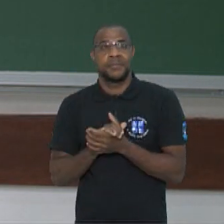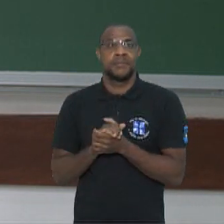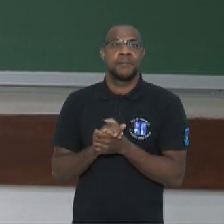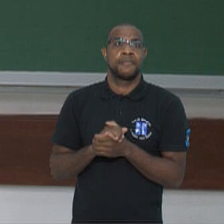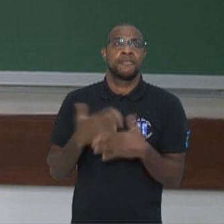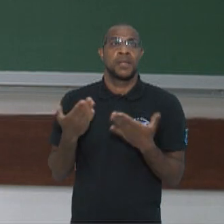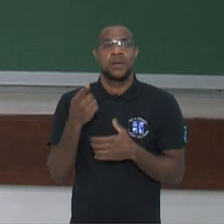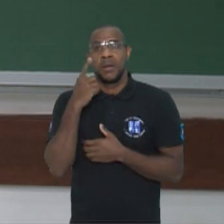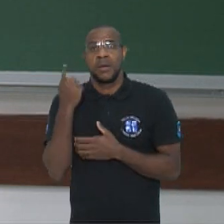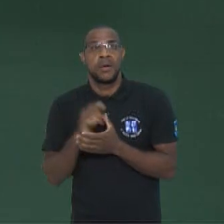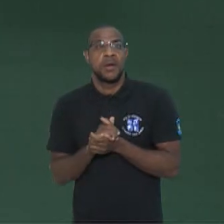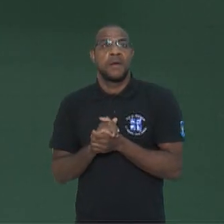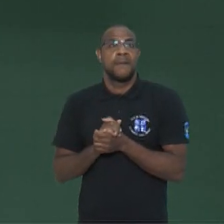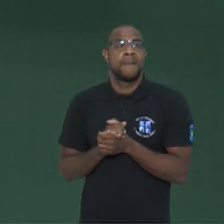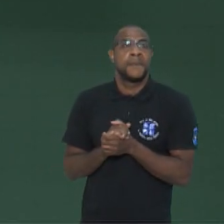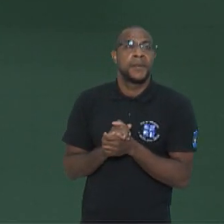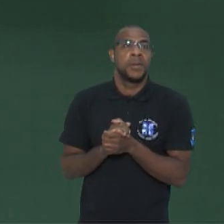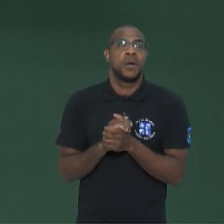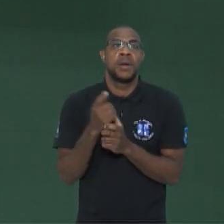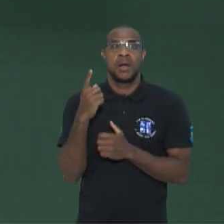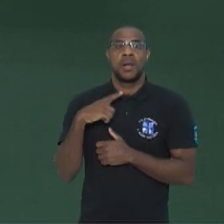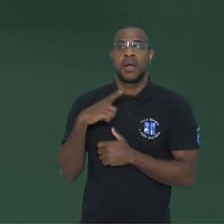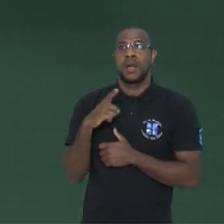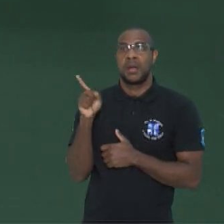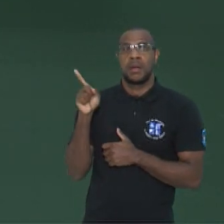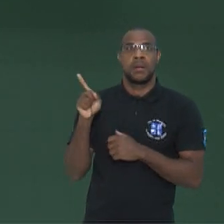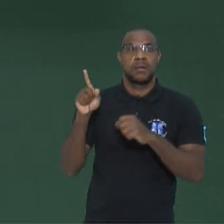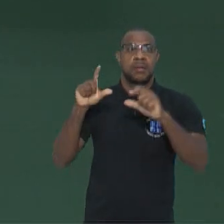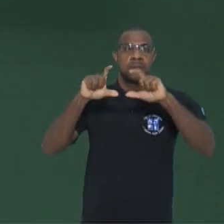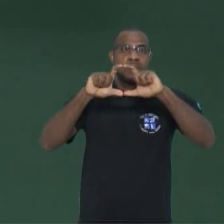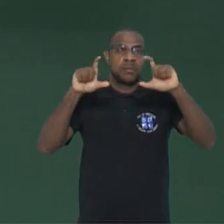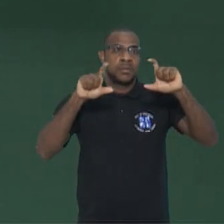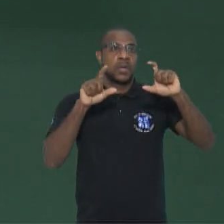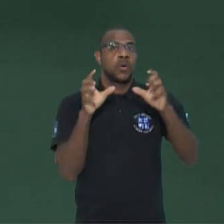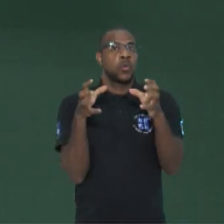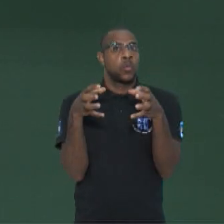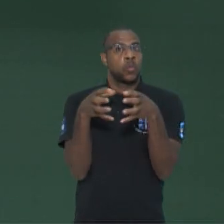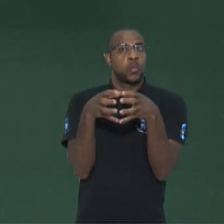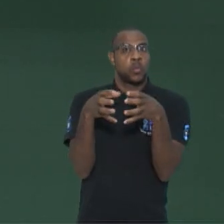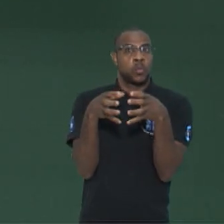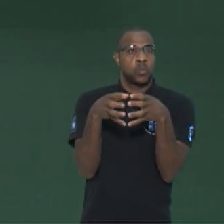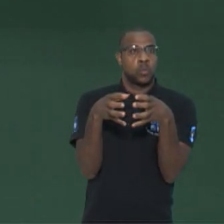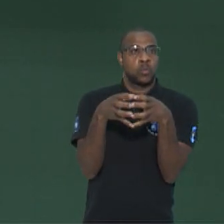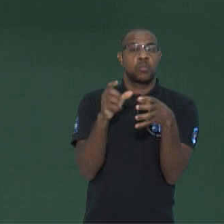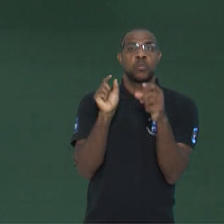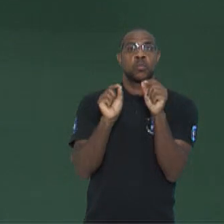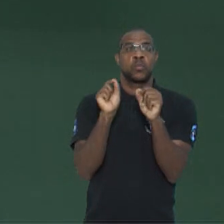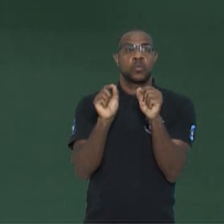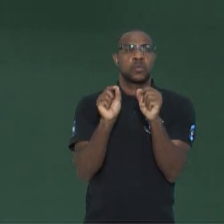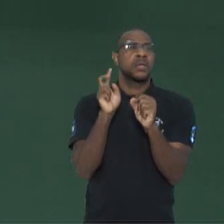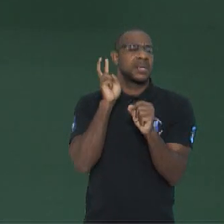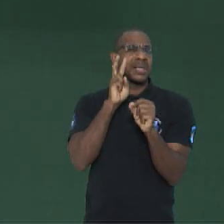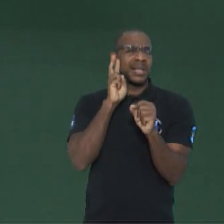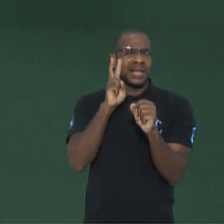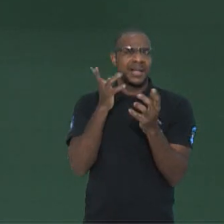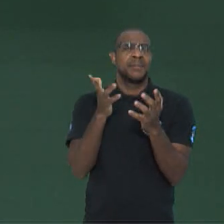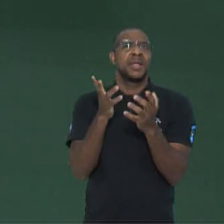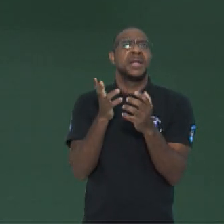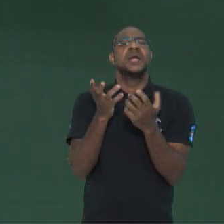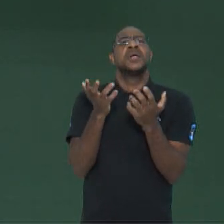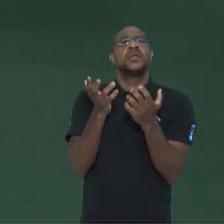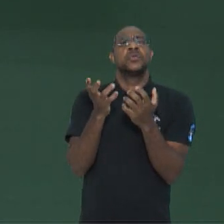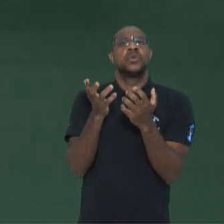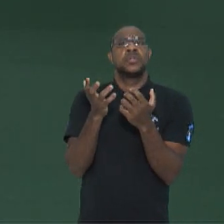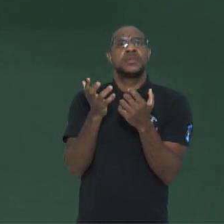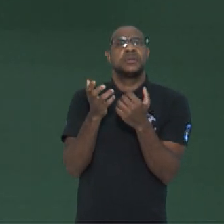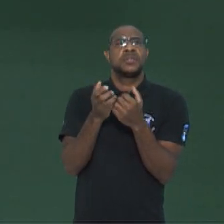Então, olhem só, aqui eu tenho um coletivo, né? Lembram dos substantivos